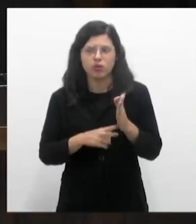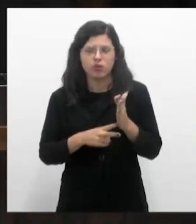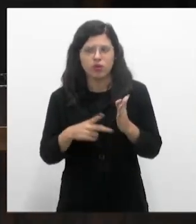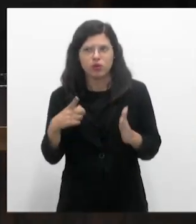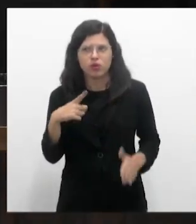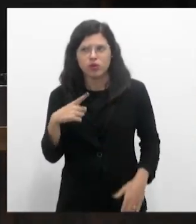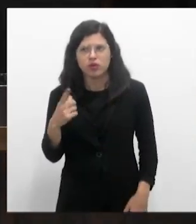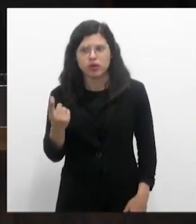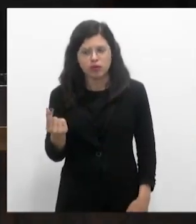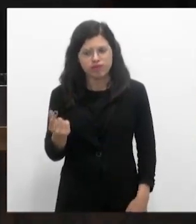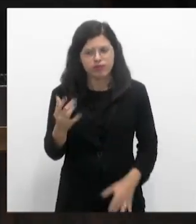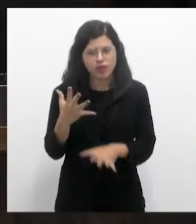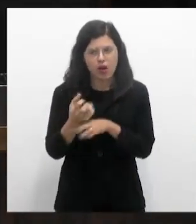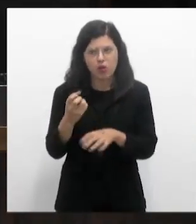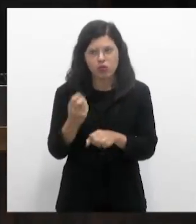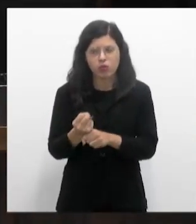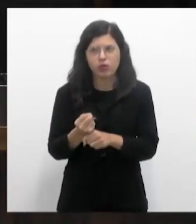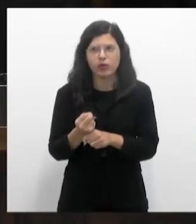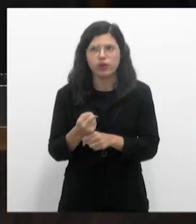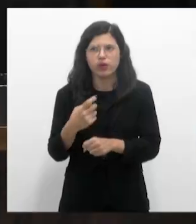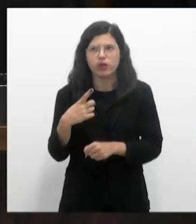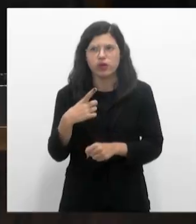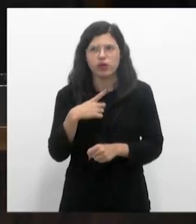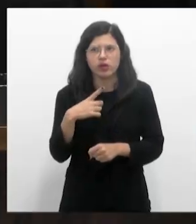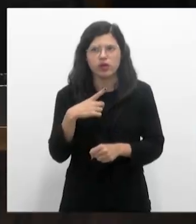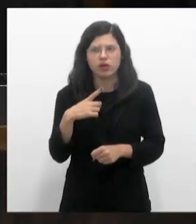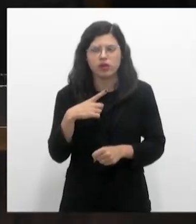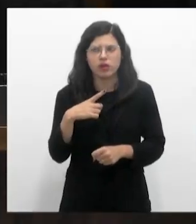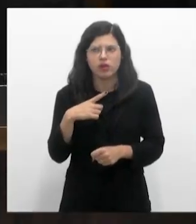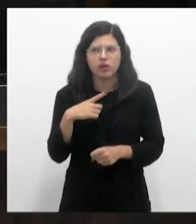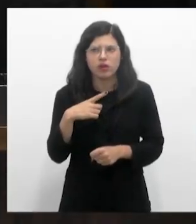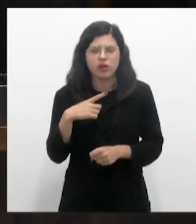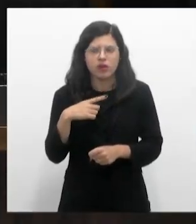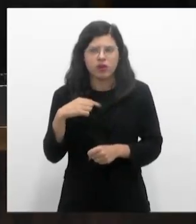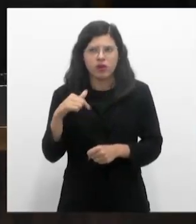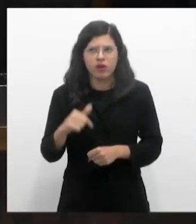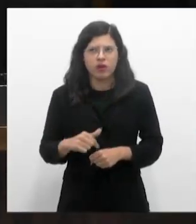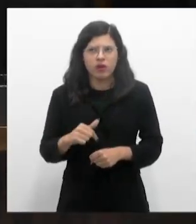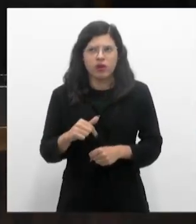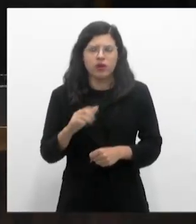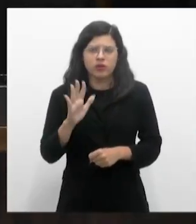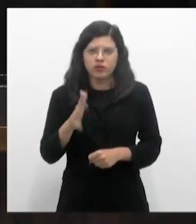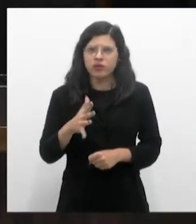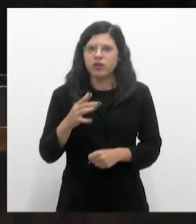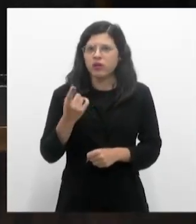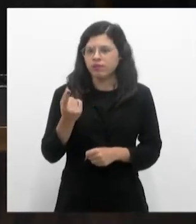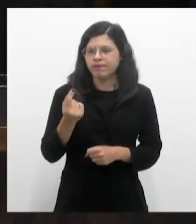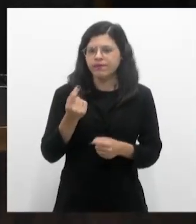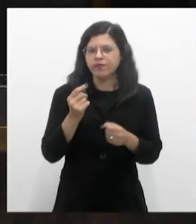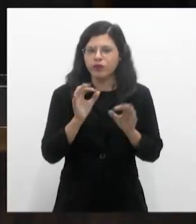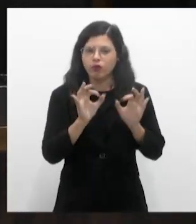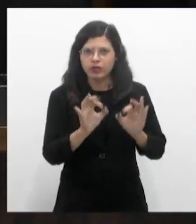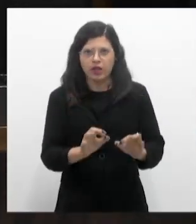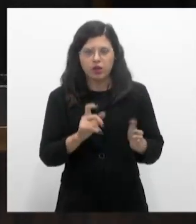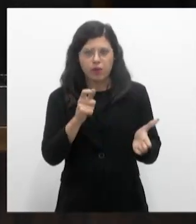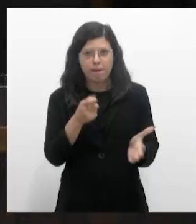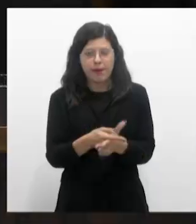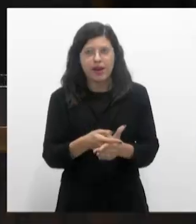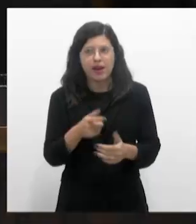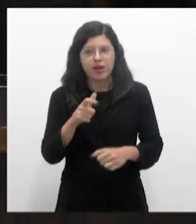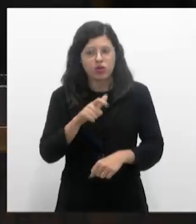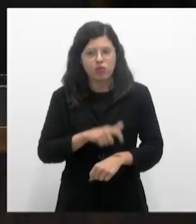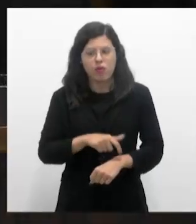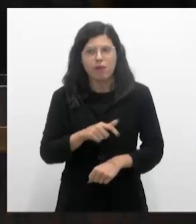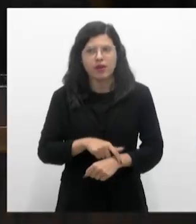valor apurado e tem uma conta que já presume para pagar. E quando chega na hora, eles fogem